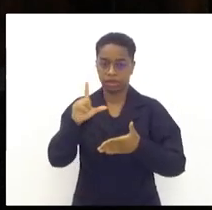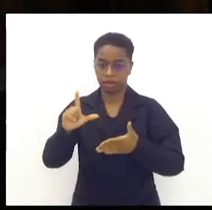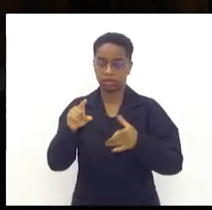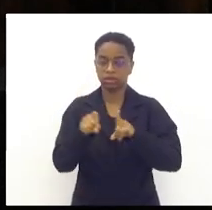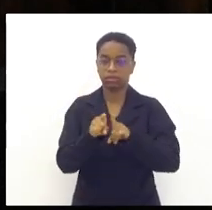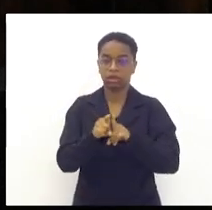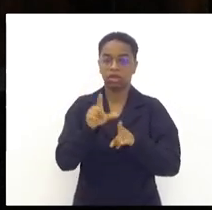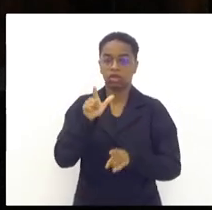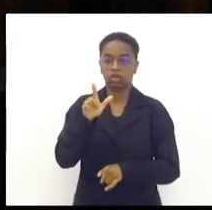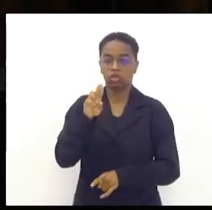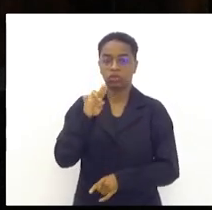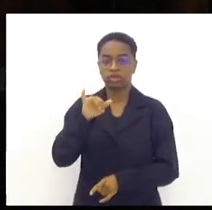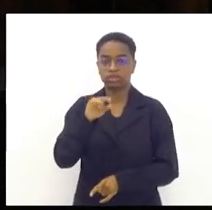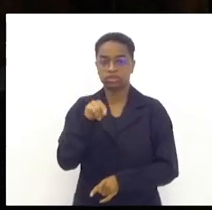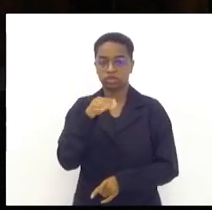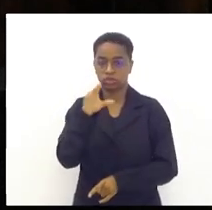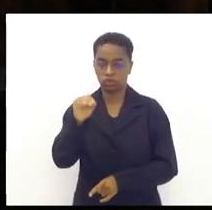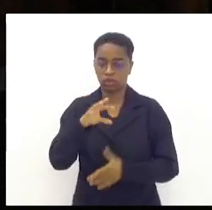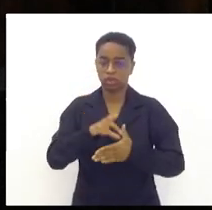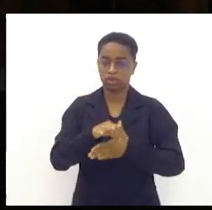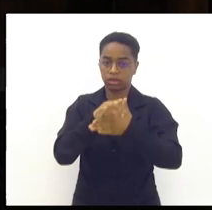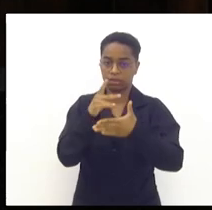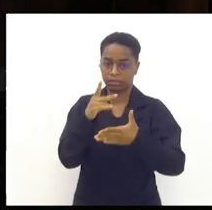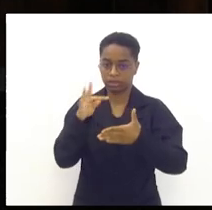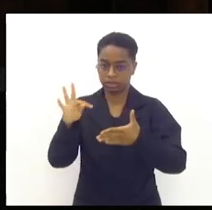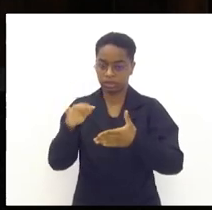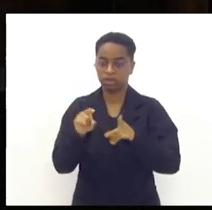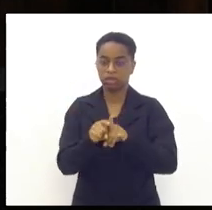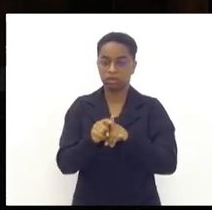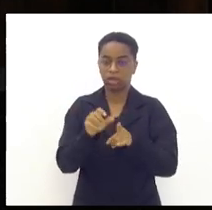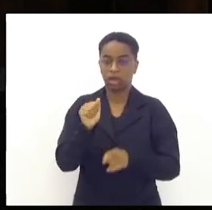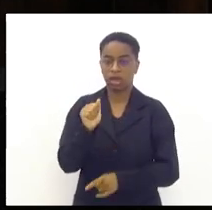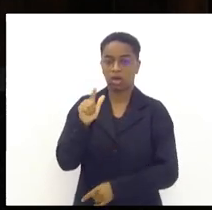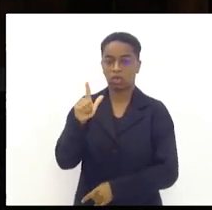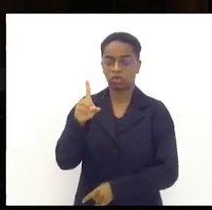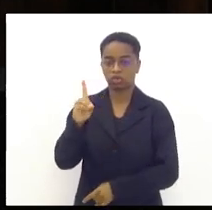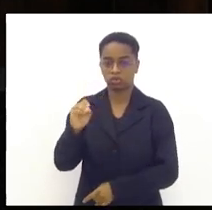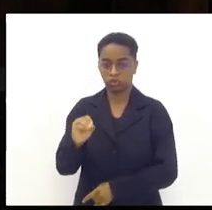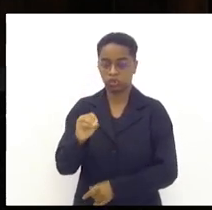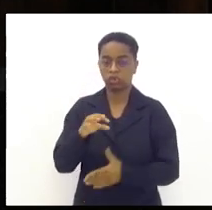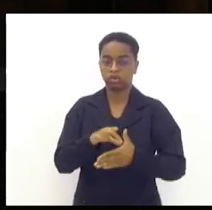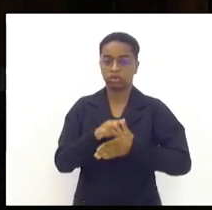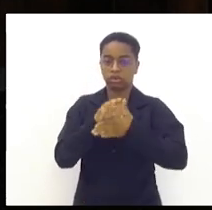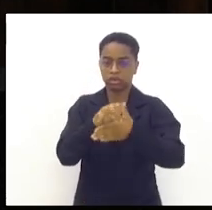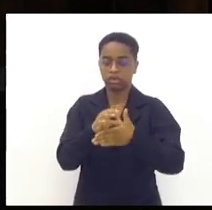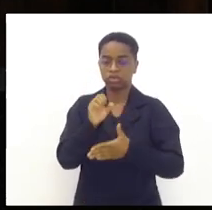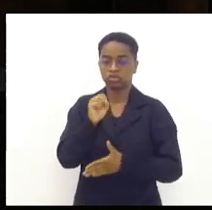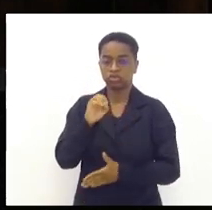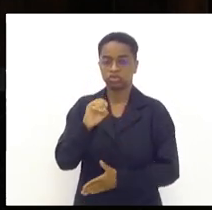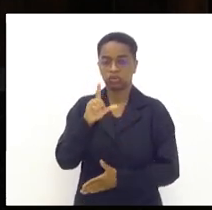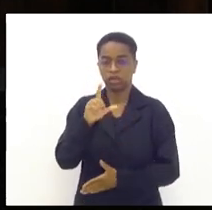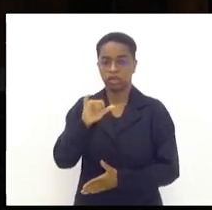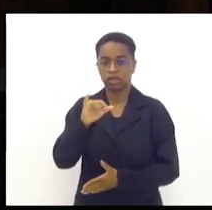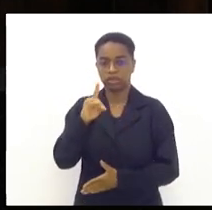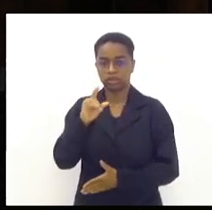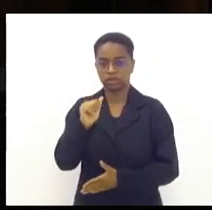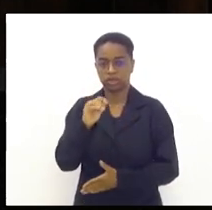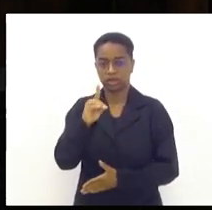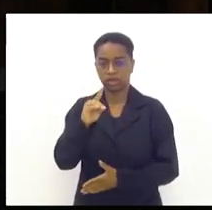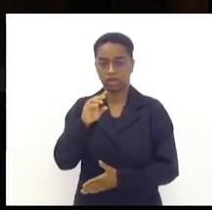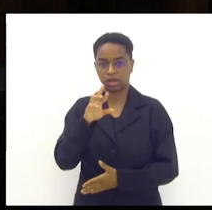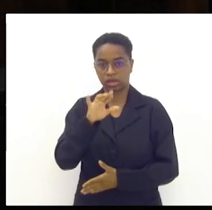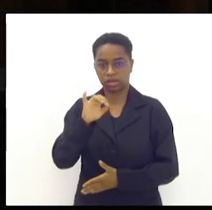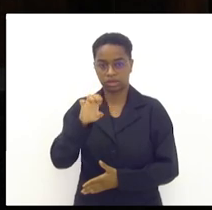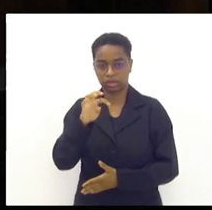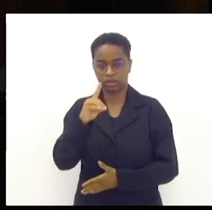na liderança do PP, o deputado Áureo na liderança do Solidariedade e diversos outros deputados do Estado